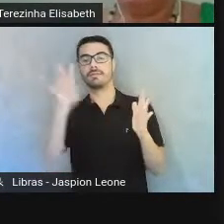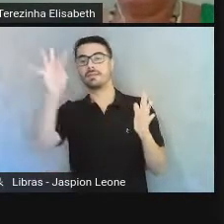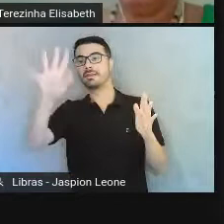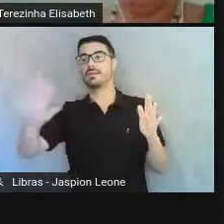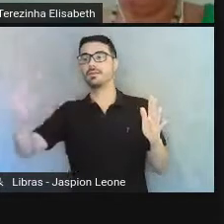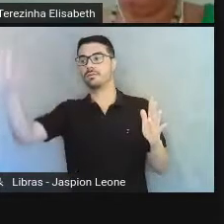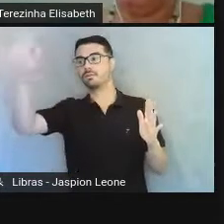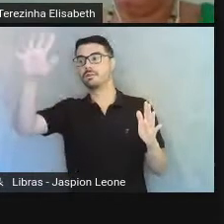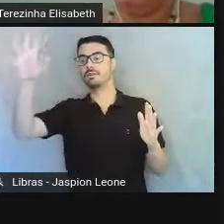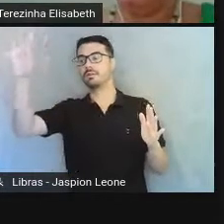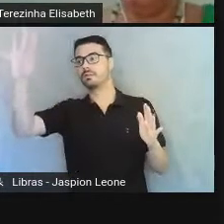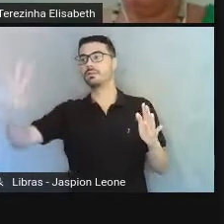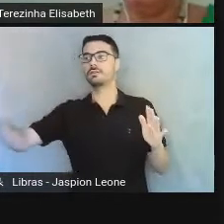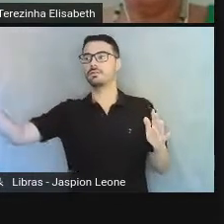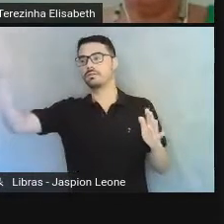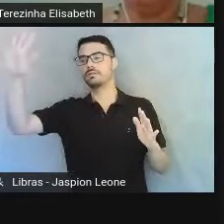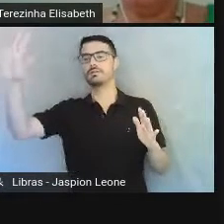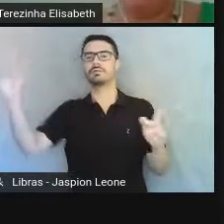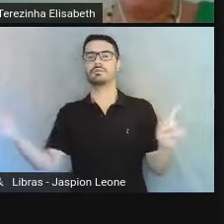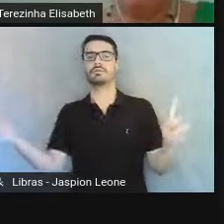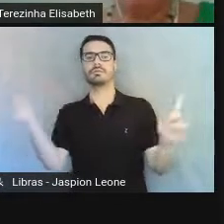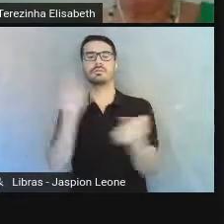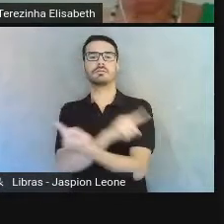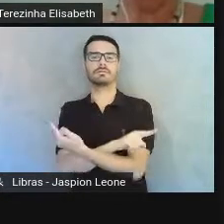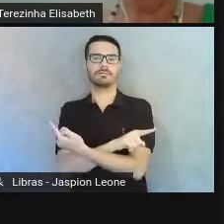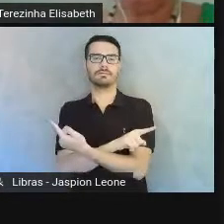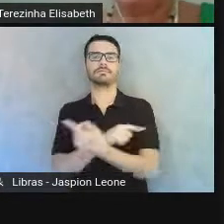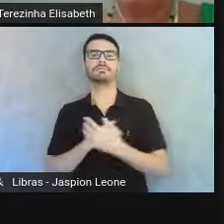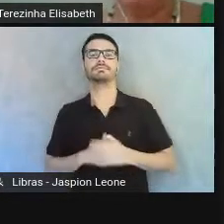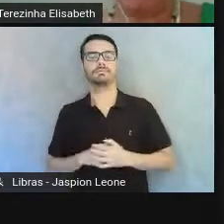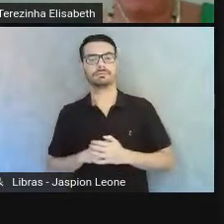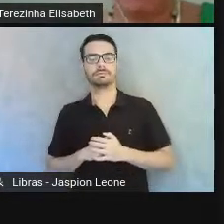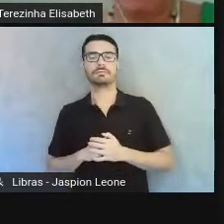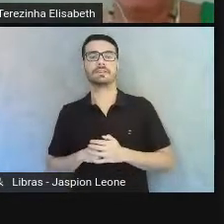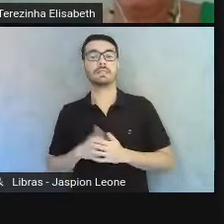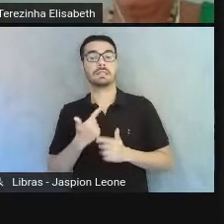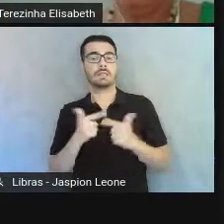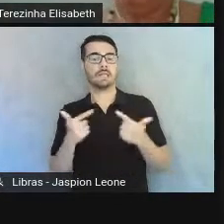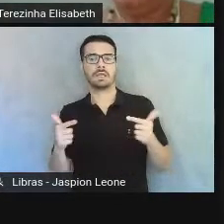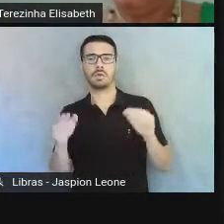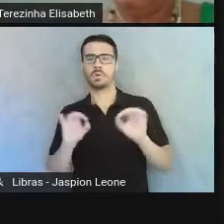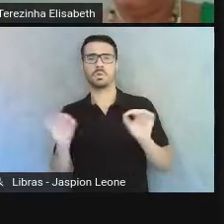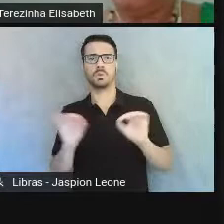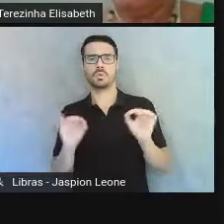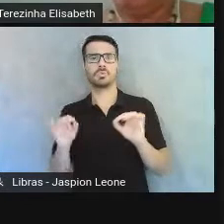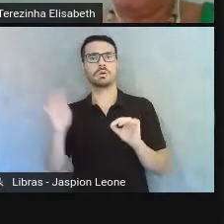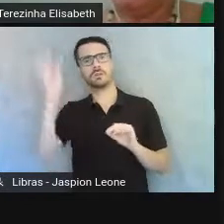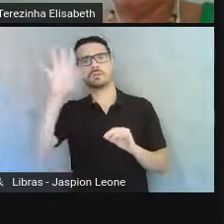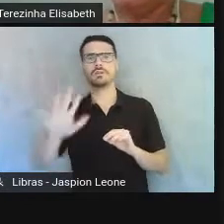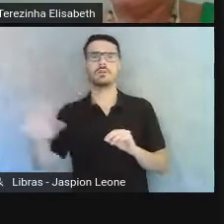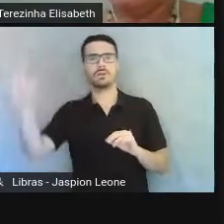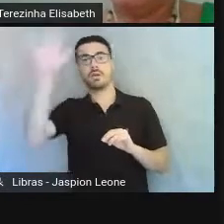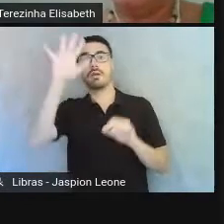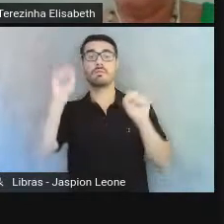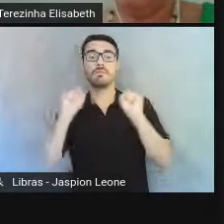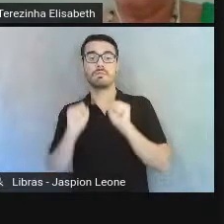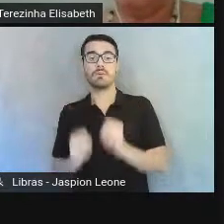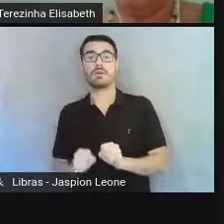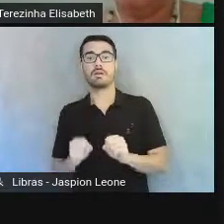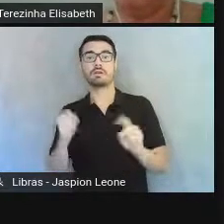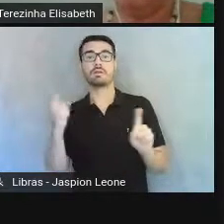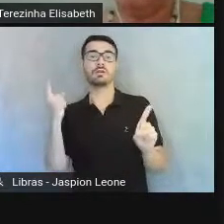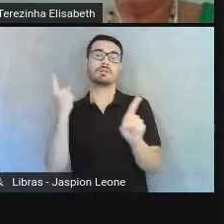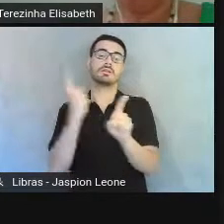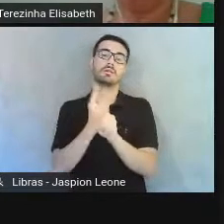um conjunto, um revezamento de uma prática a outra. E nenhuma teoria pode se desenvolver sem encontrar uma espécie de